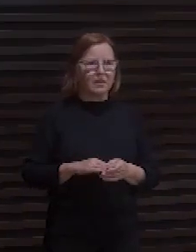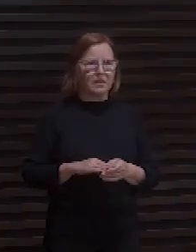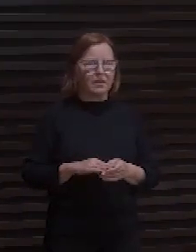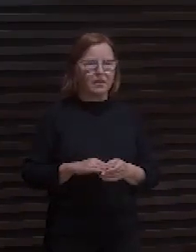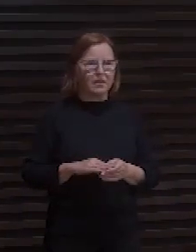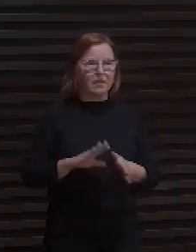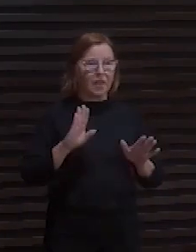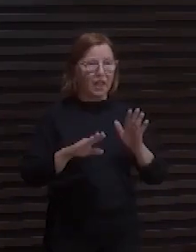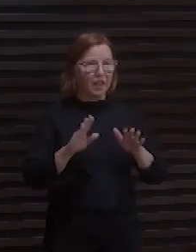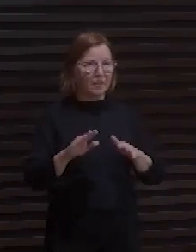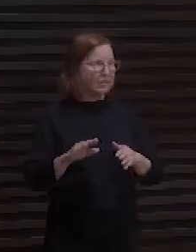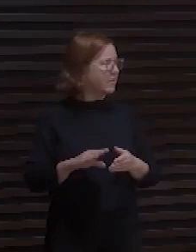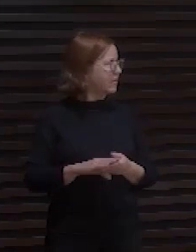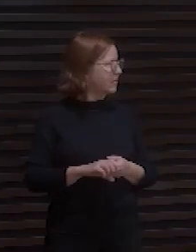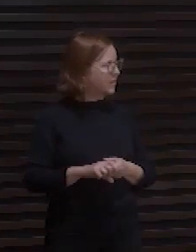Às vezes um